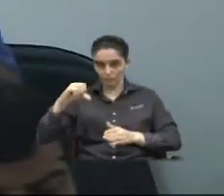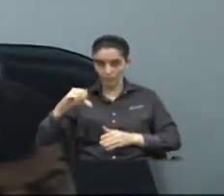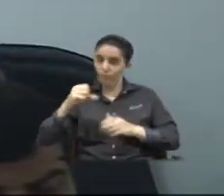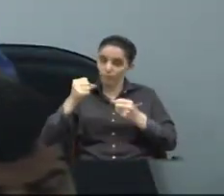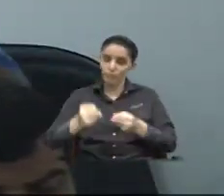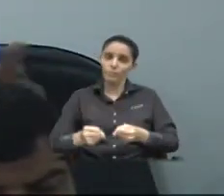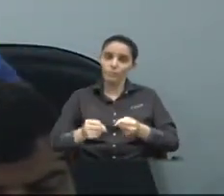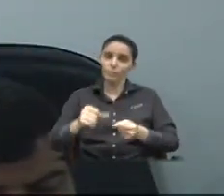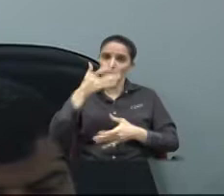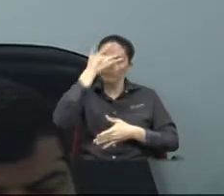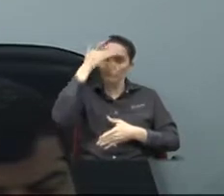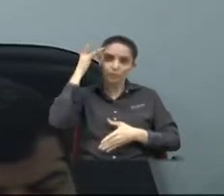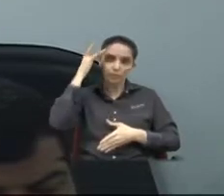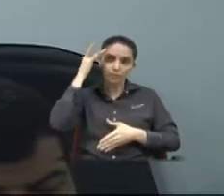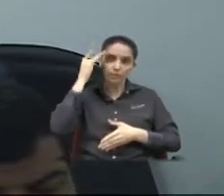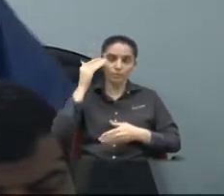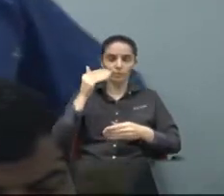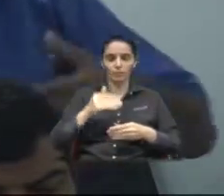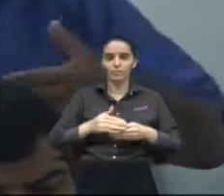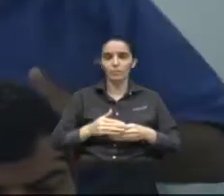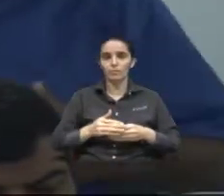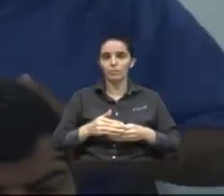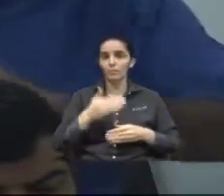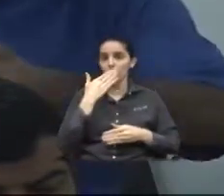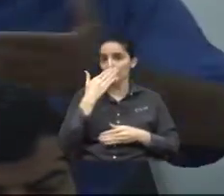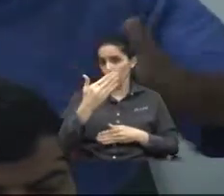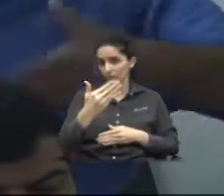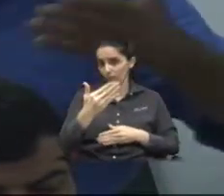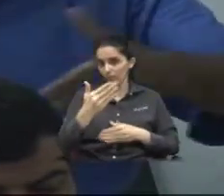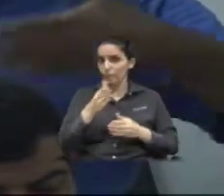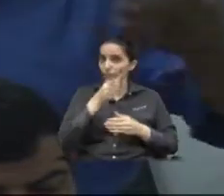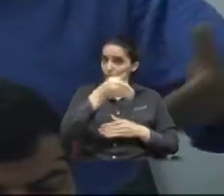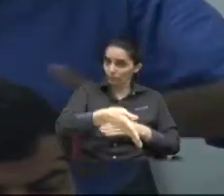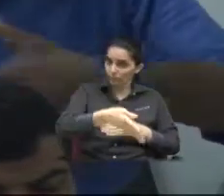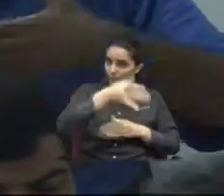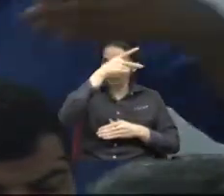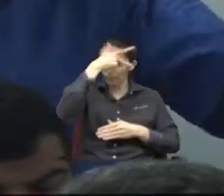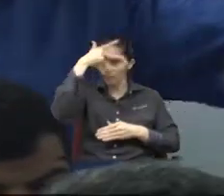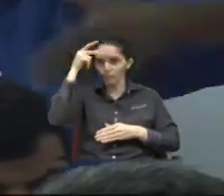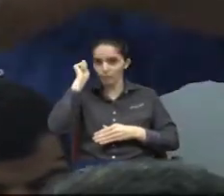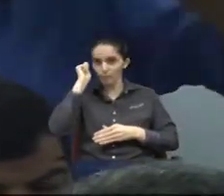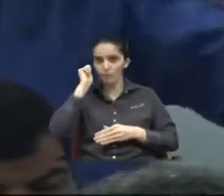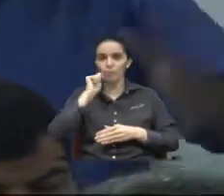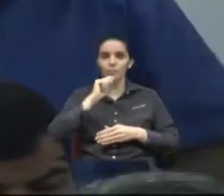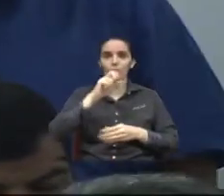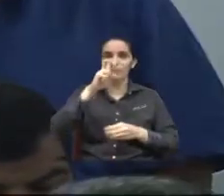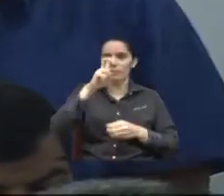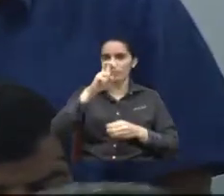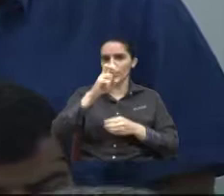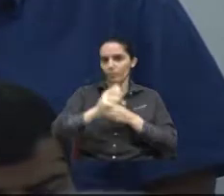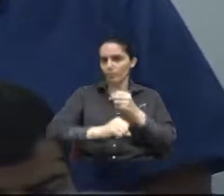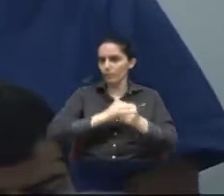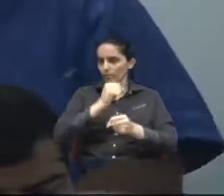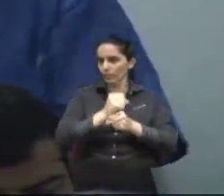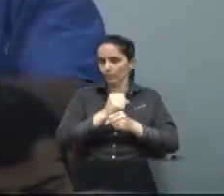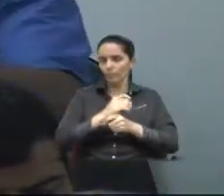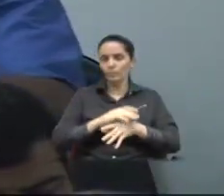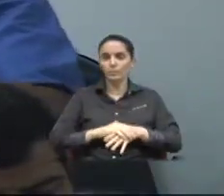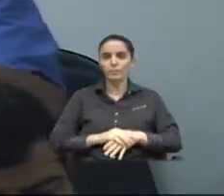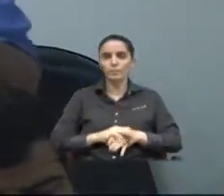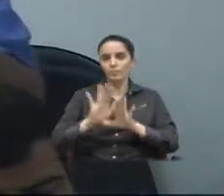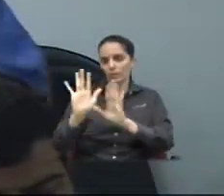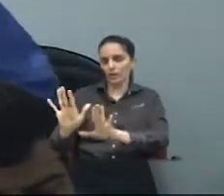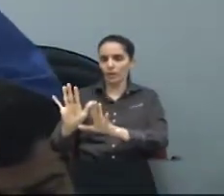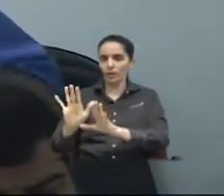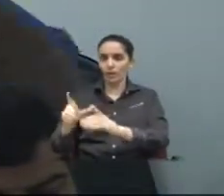A pessoa passa por um processo licitatório e vai até a prefeitura tal, e por 5 anos ou outro período, ela fica lá com a